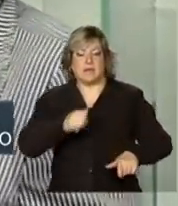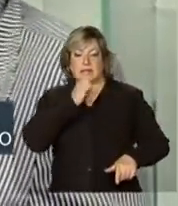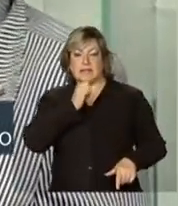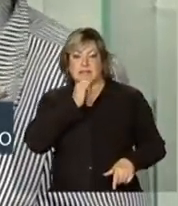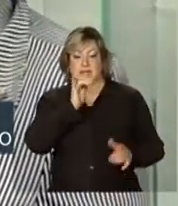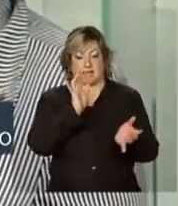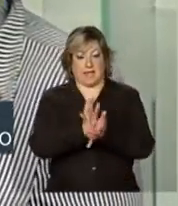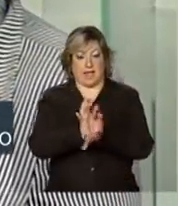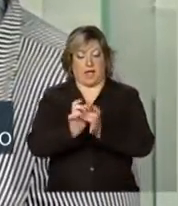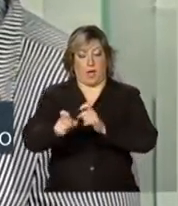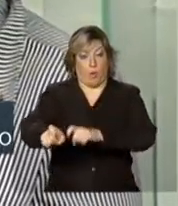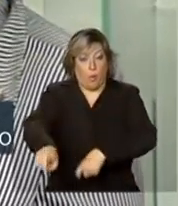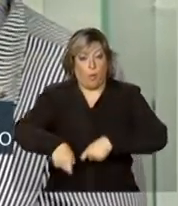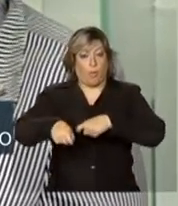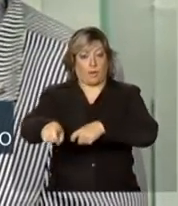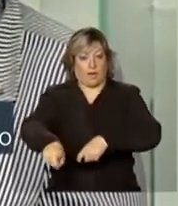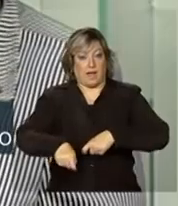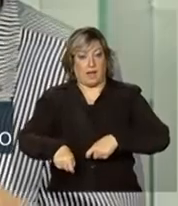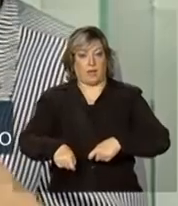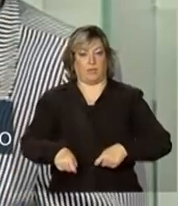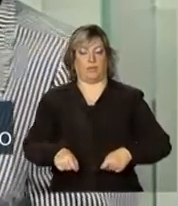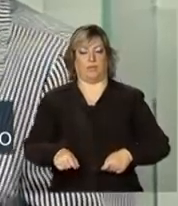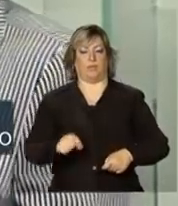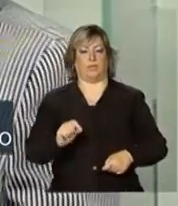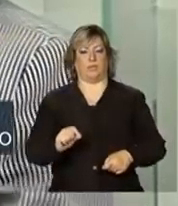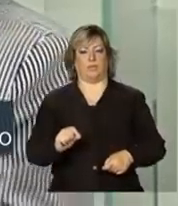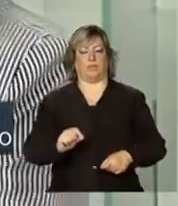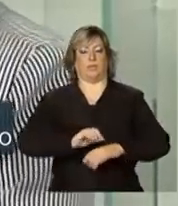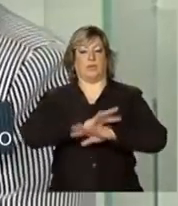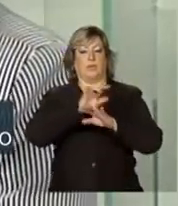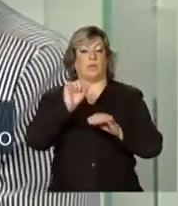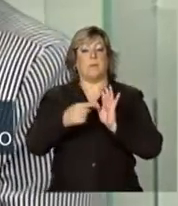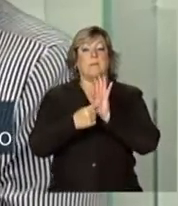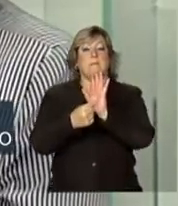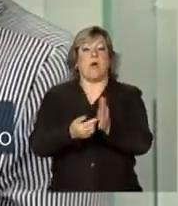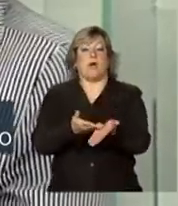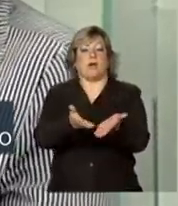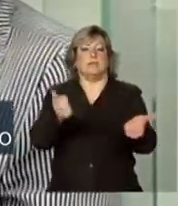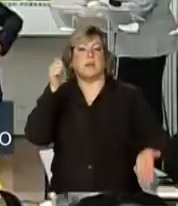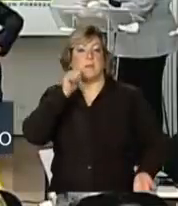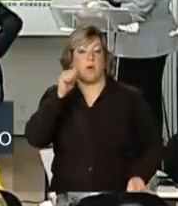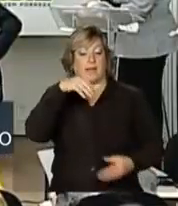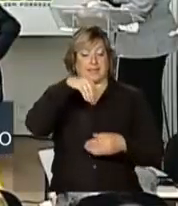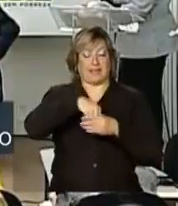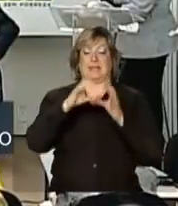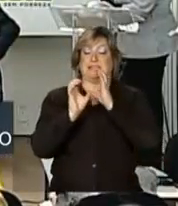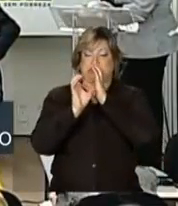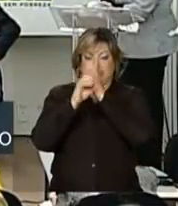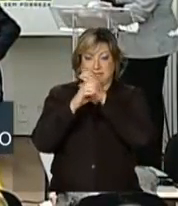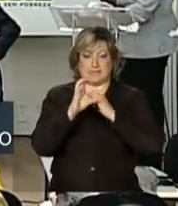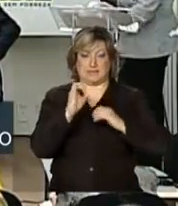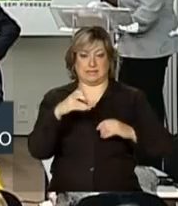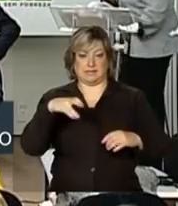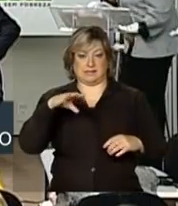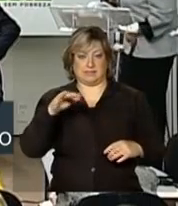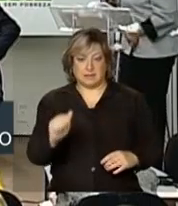rural, né? Visibiliza as mulheres na ciência,